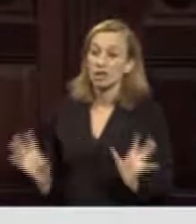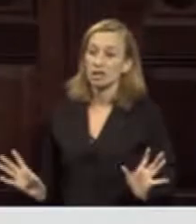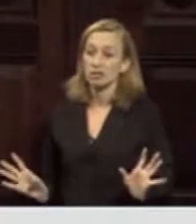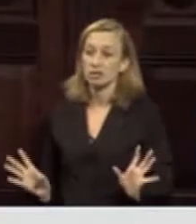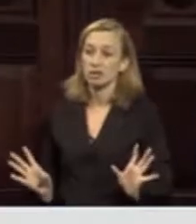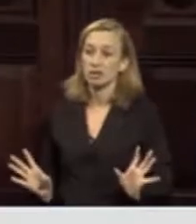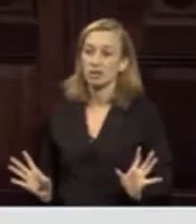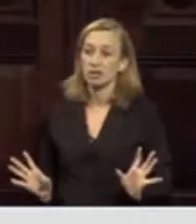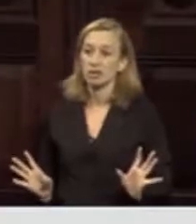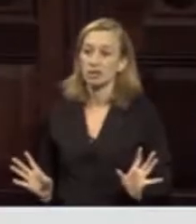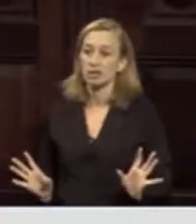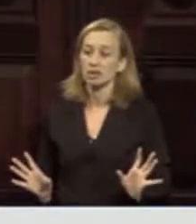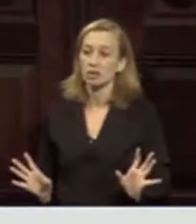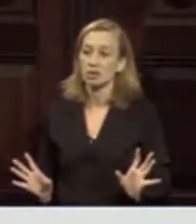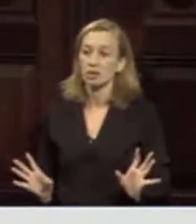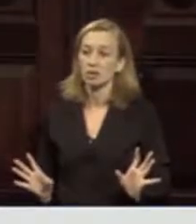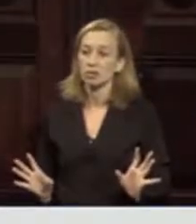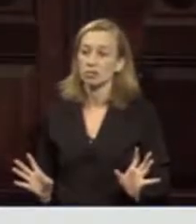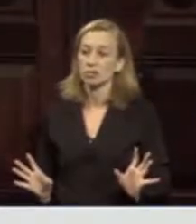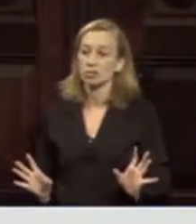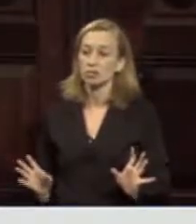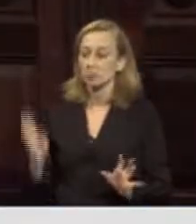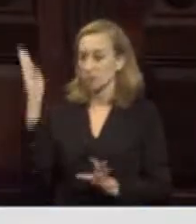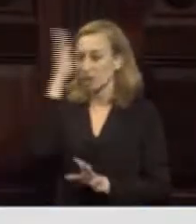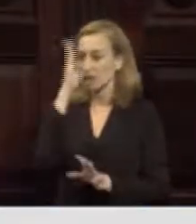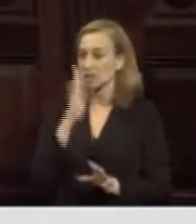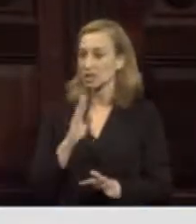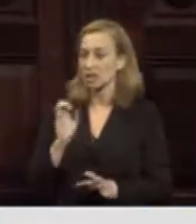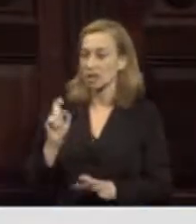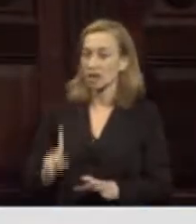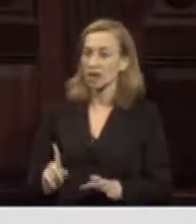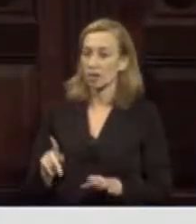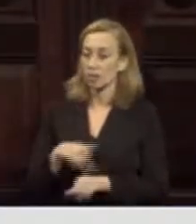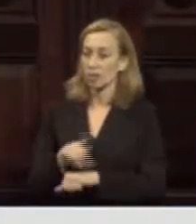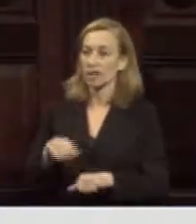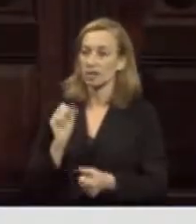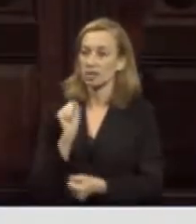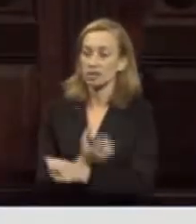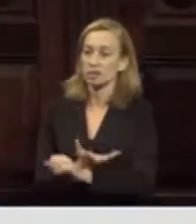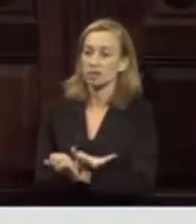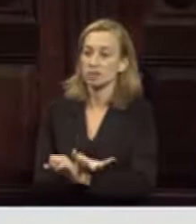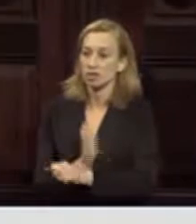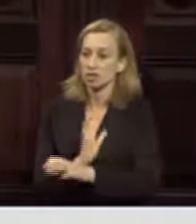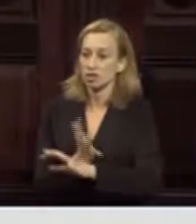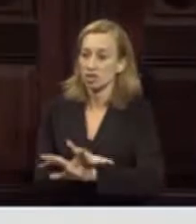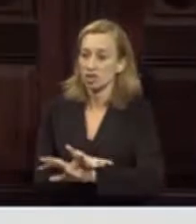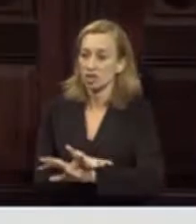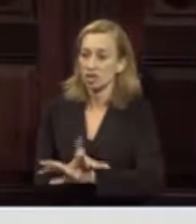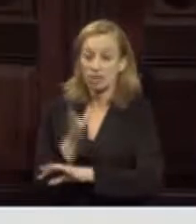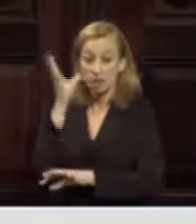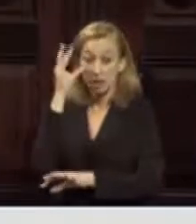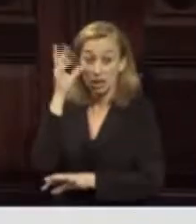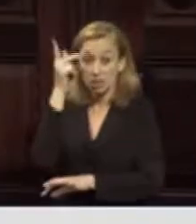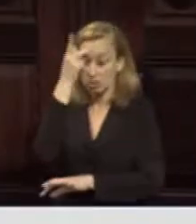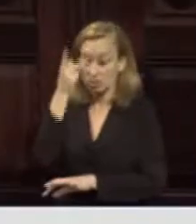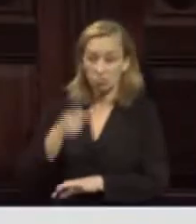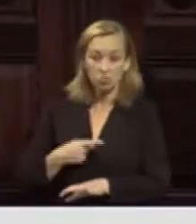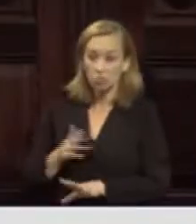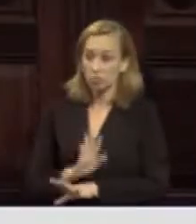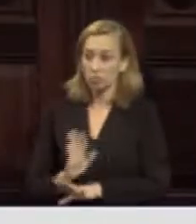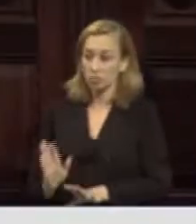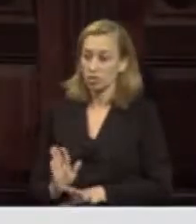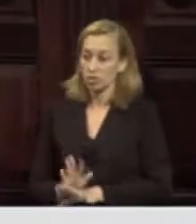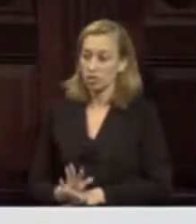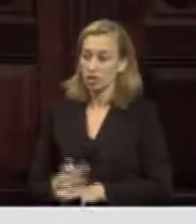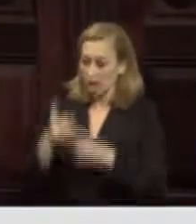um país que vive amarrado. O Brasil institucional insiste nos seus interesses particulares. Com isso,